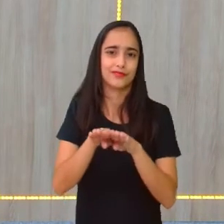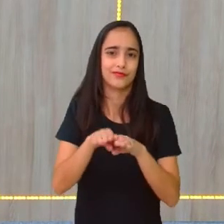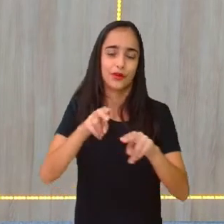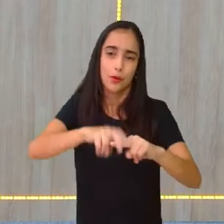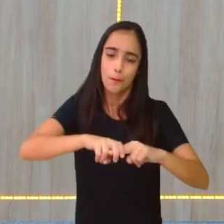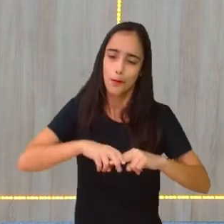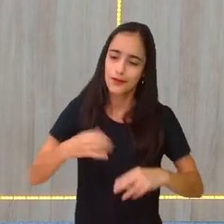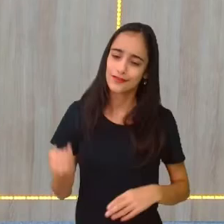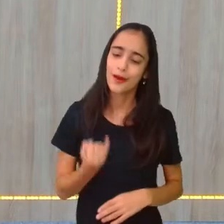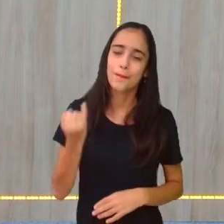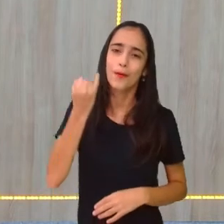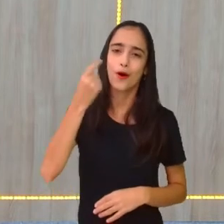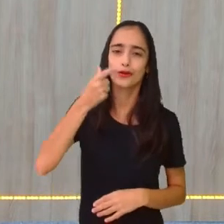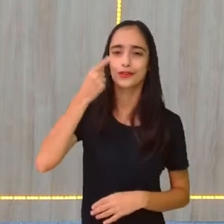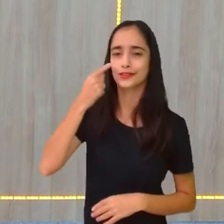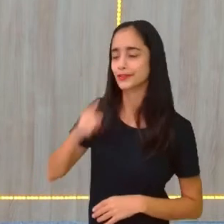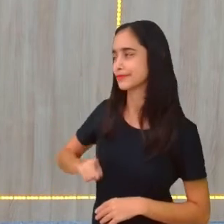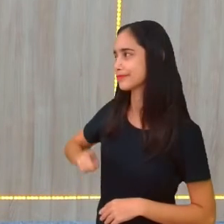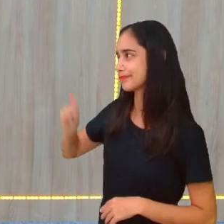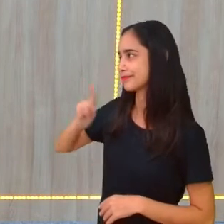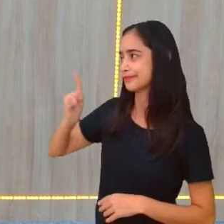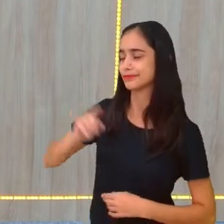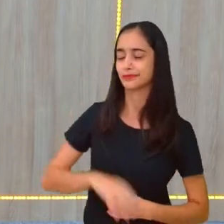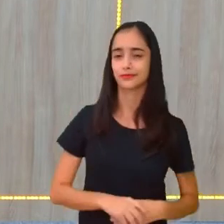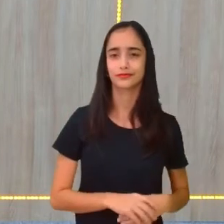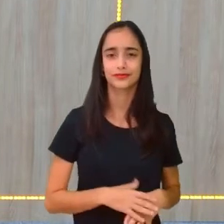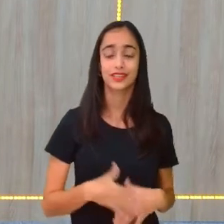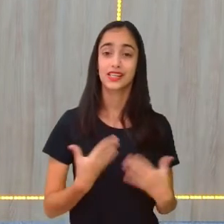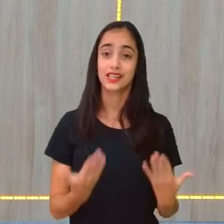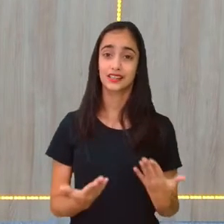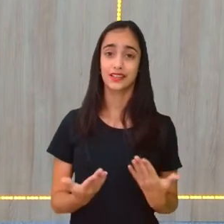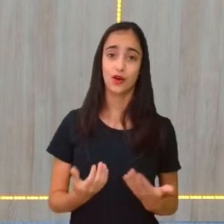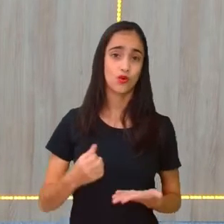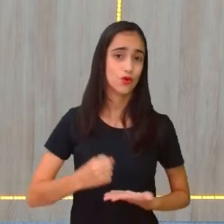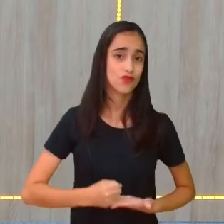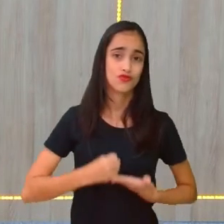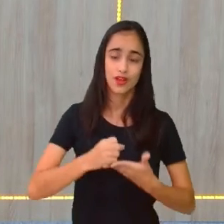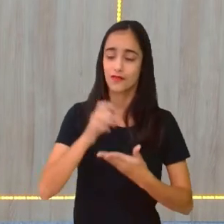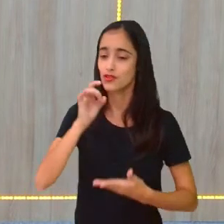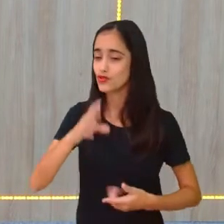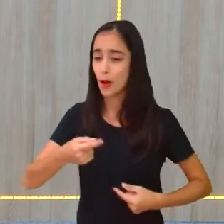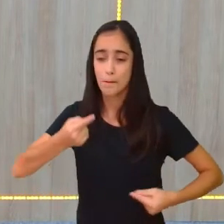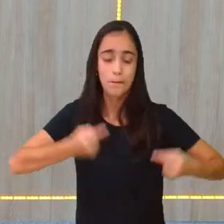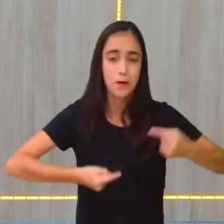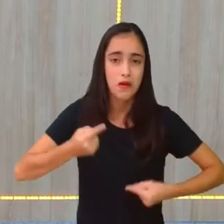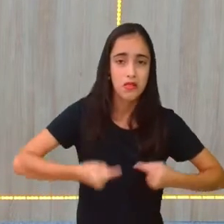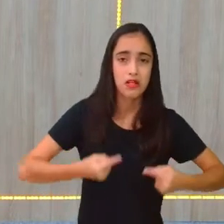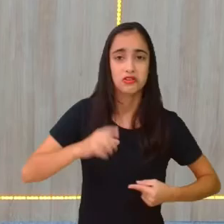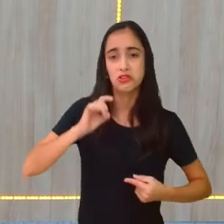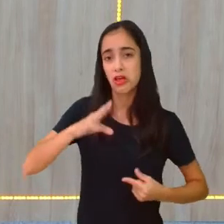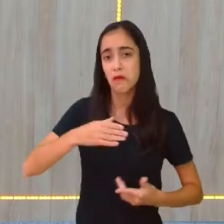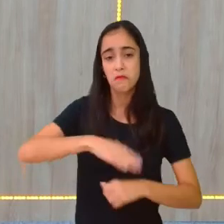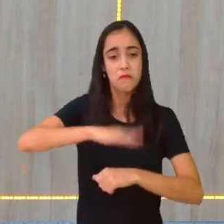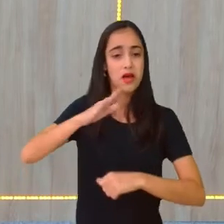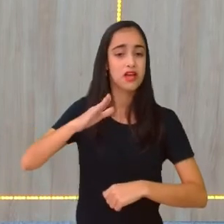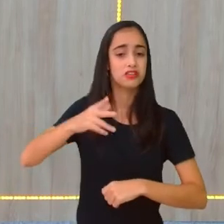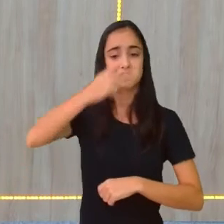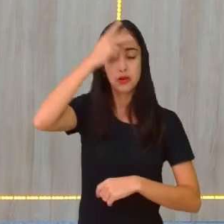desse camarada, né? Então, não defendia a participação política só para os mais ricos, como era muito